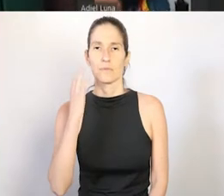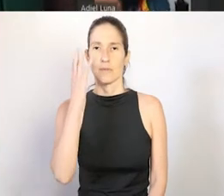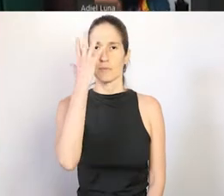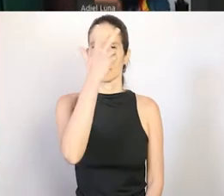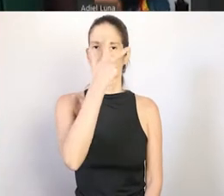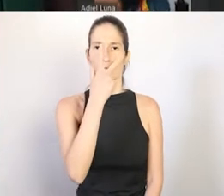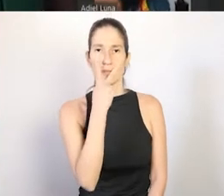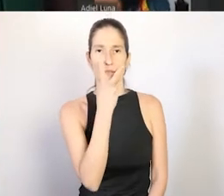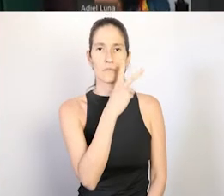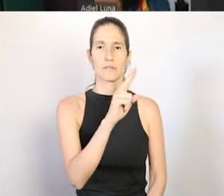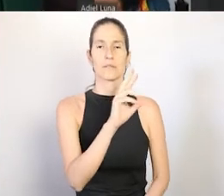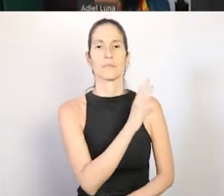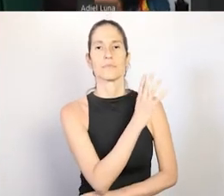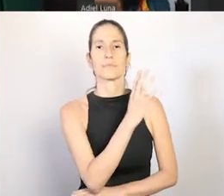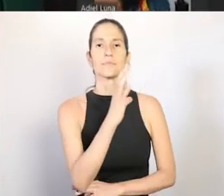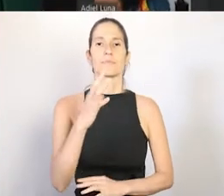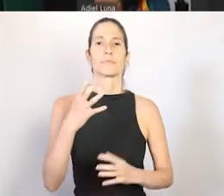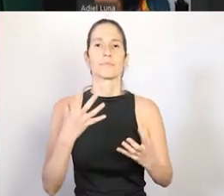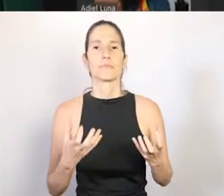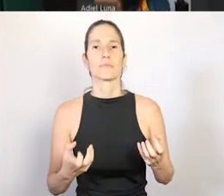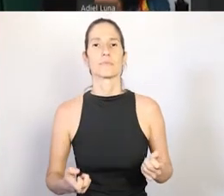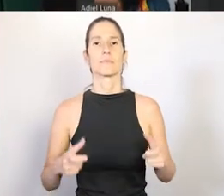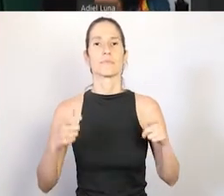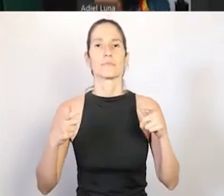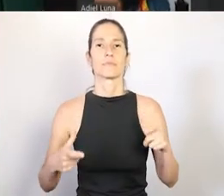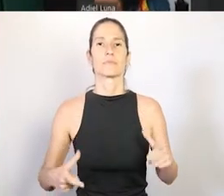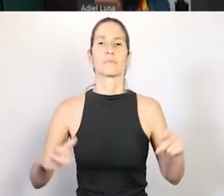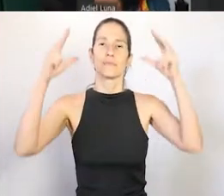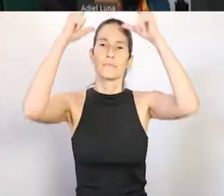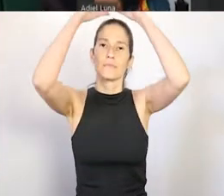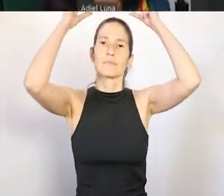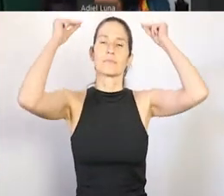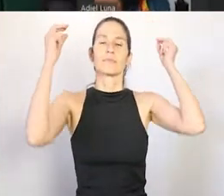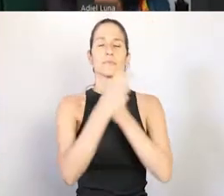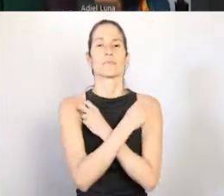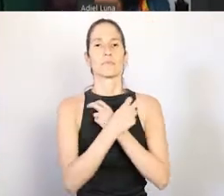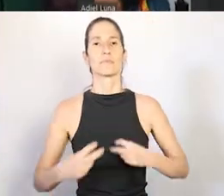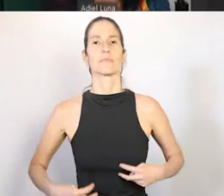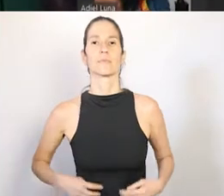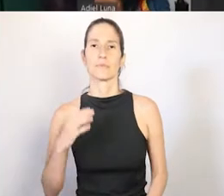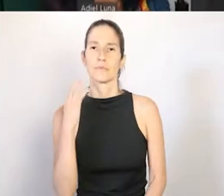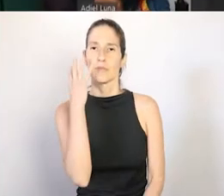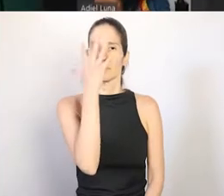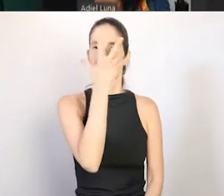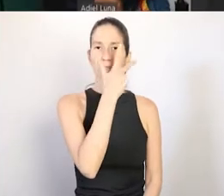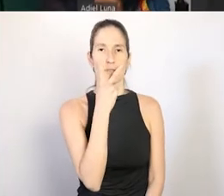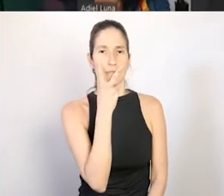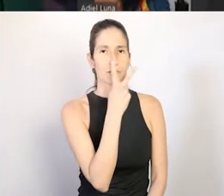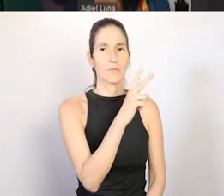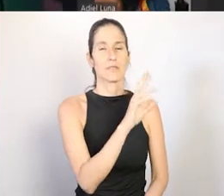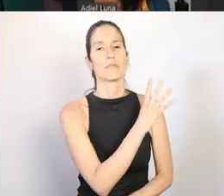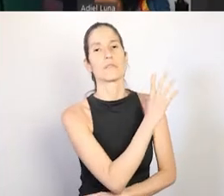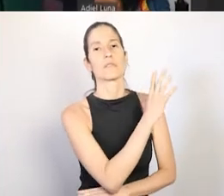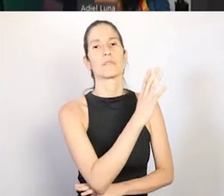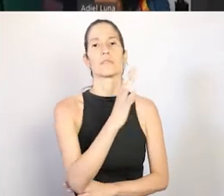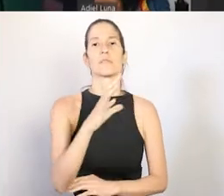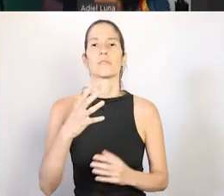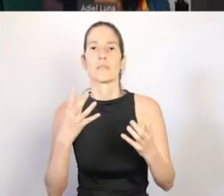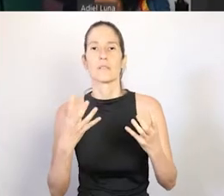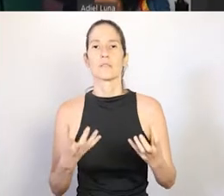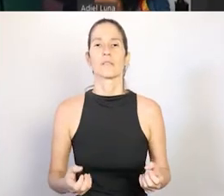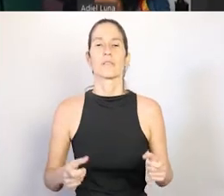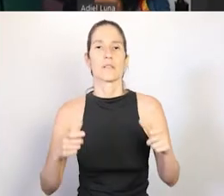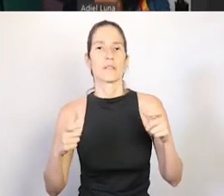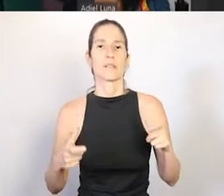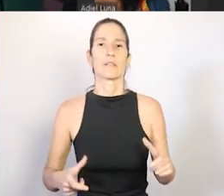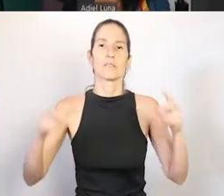Como é bonito se ver no sertão da terra, sempre que é terra de Lampião. Como é bonito ver o